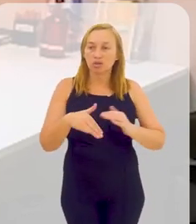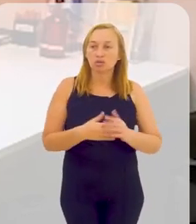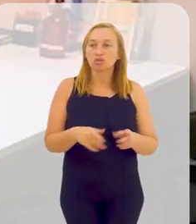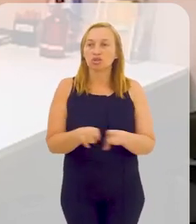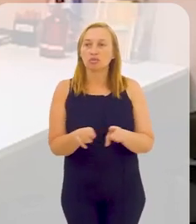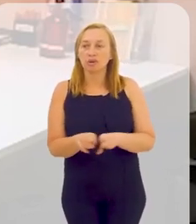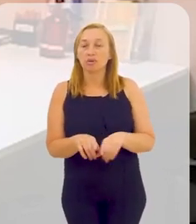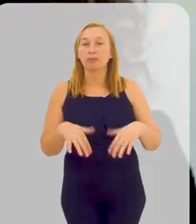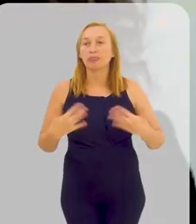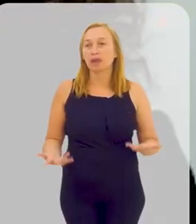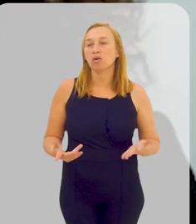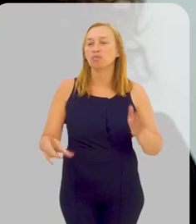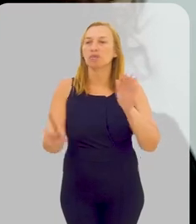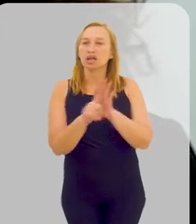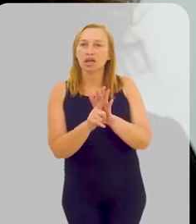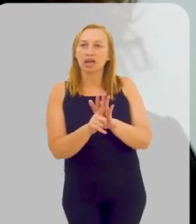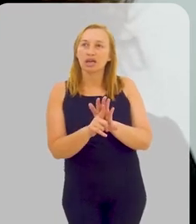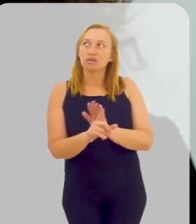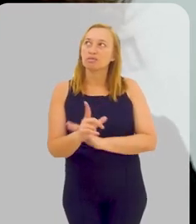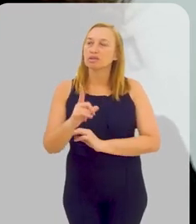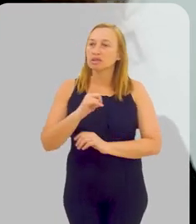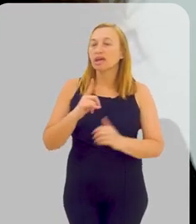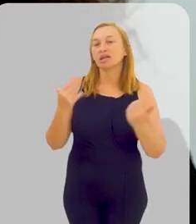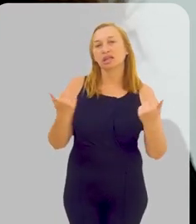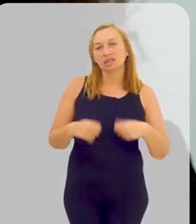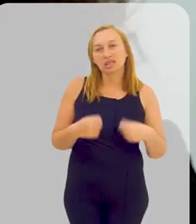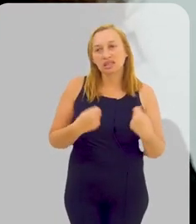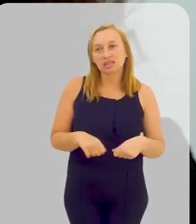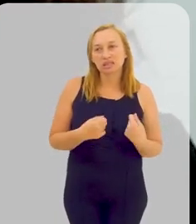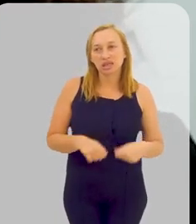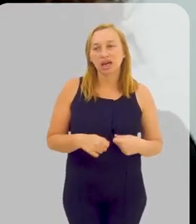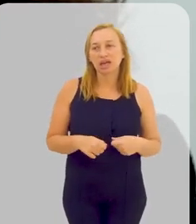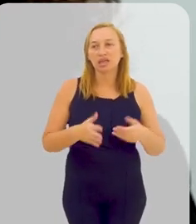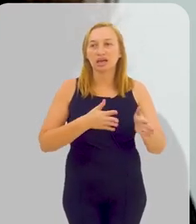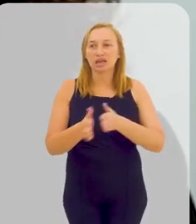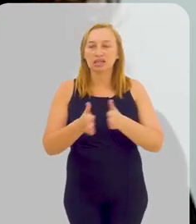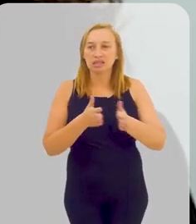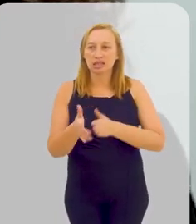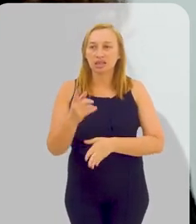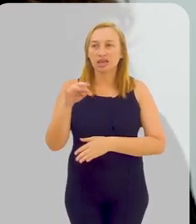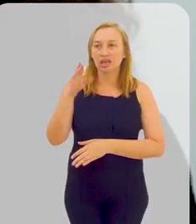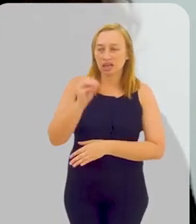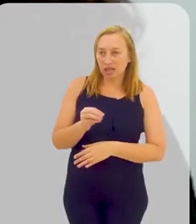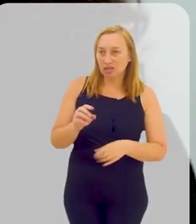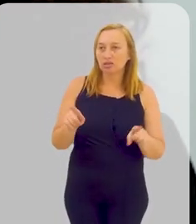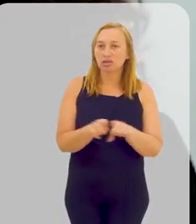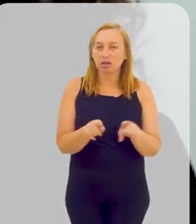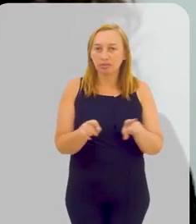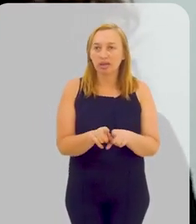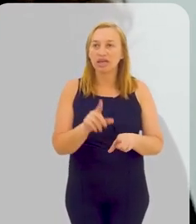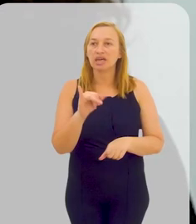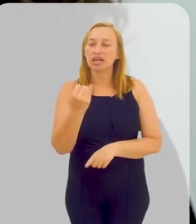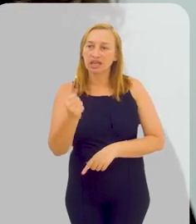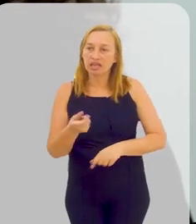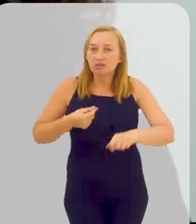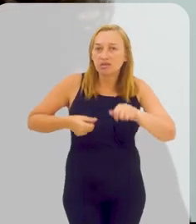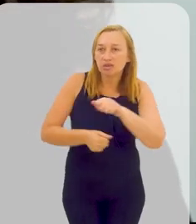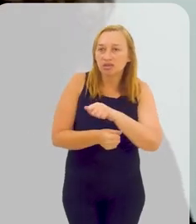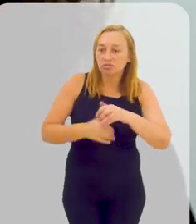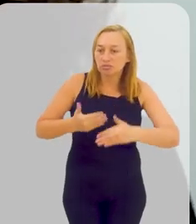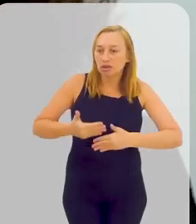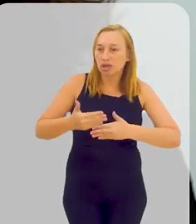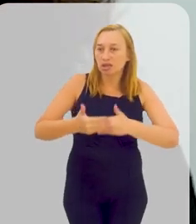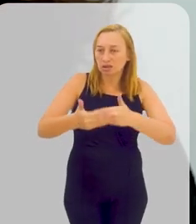para a sociedade também além de lá também a necessidade de acesso a crédito e há também linhas de investimento